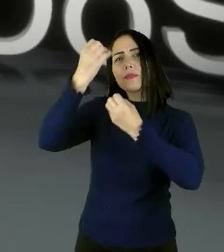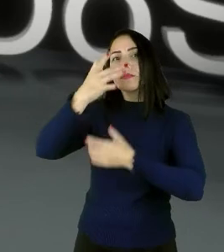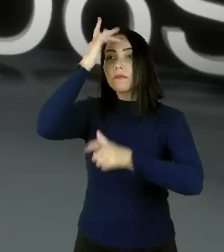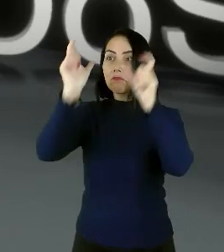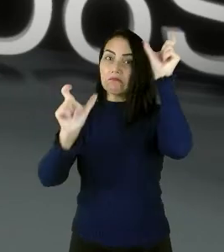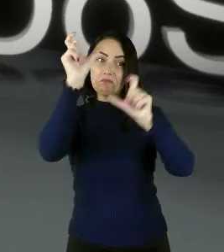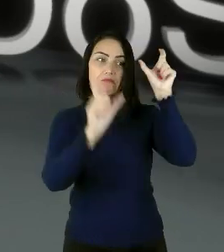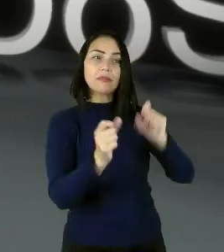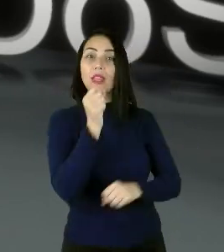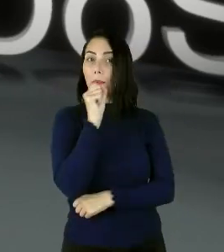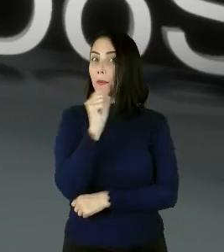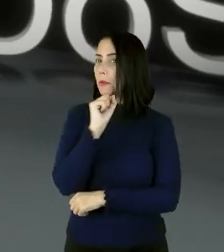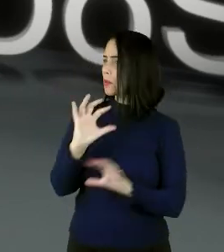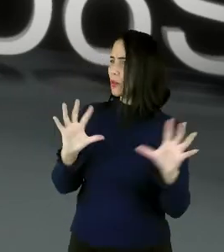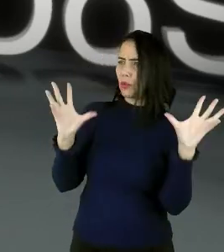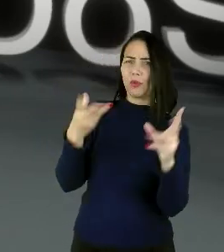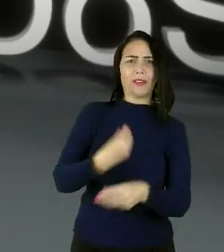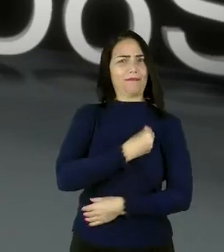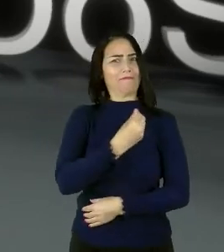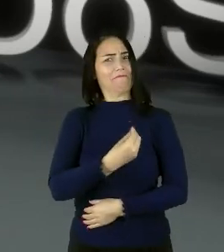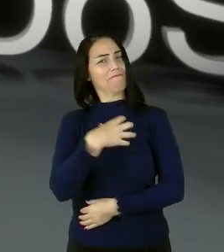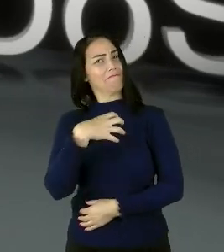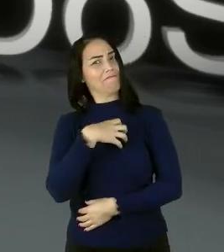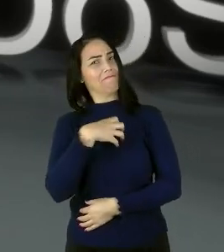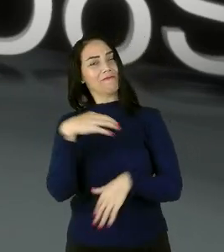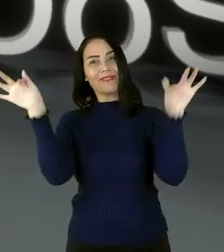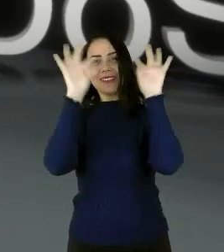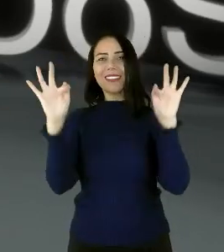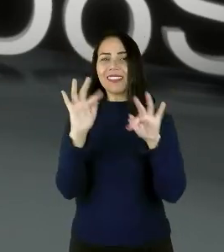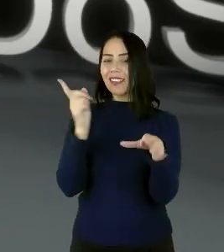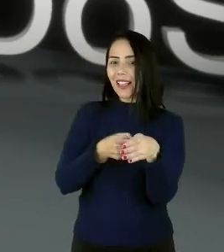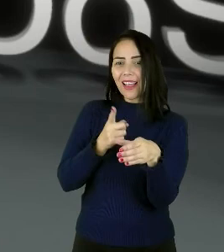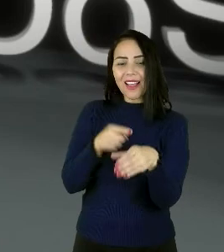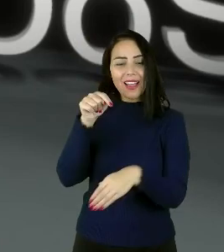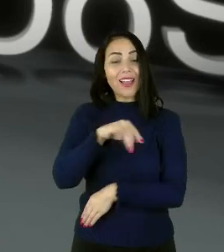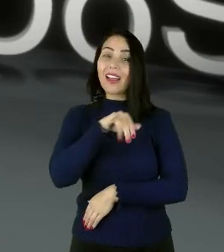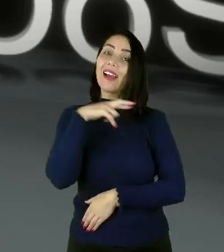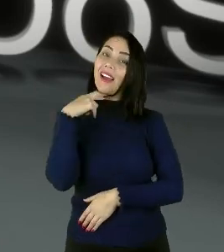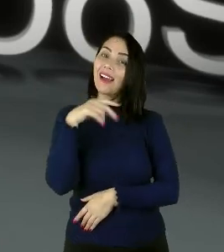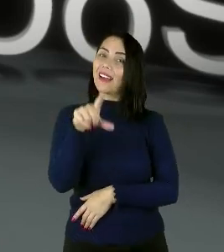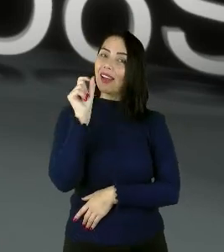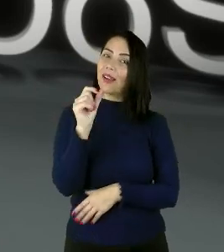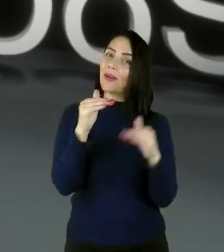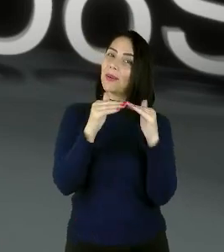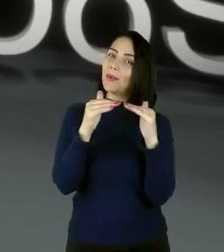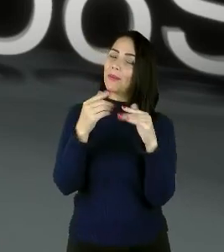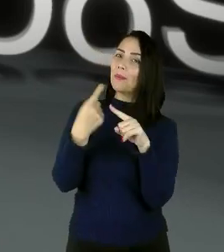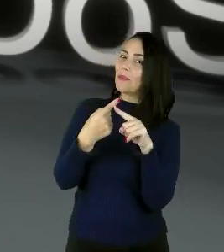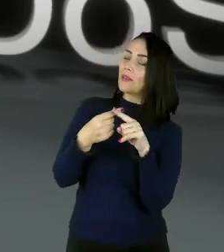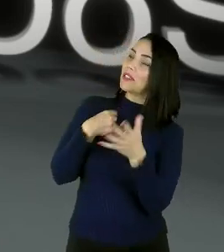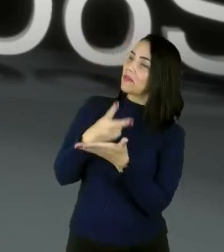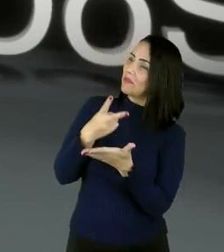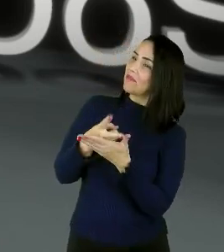com raríssimas exceções todas estavam felizes de estar vivendo nessa cidade a região que escolher para morar e